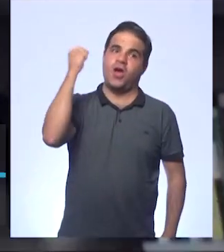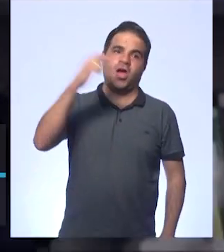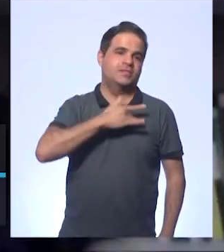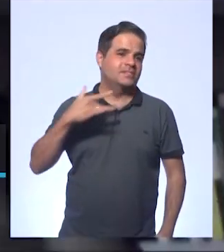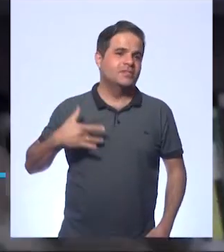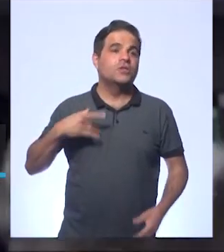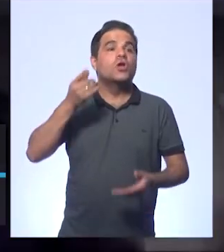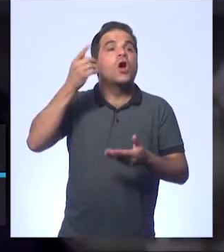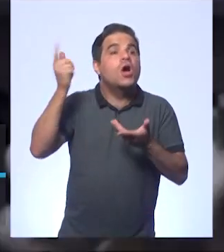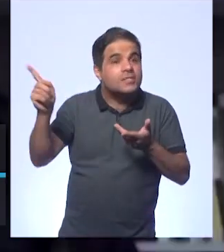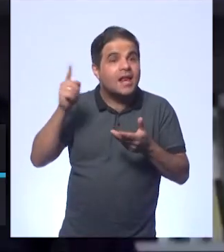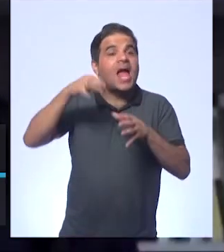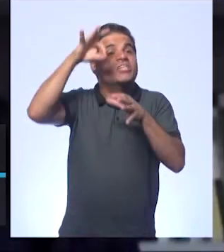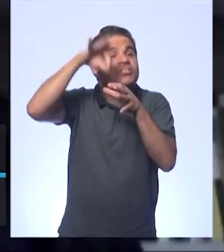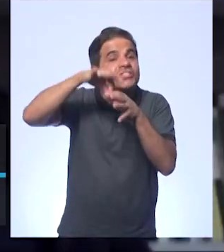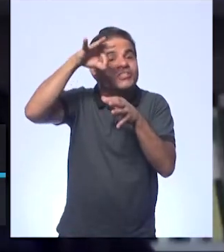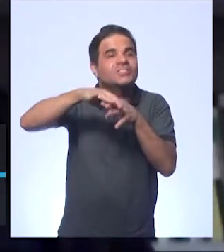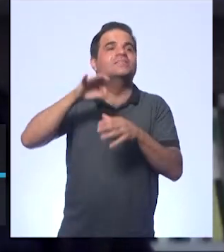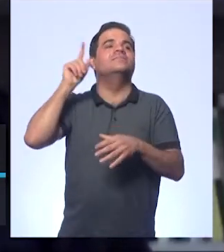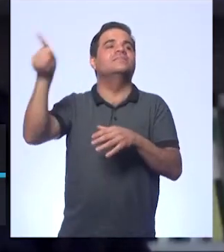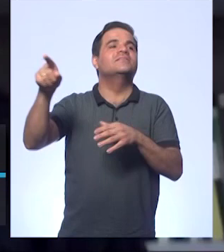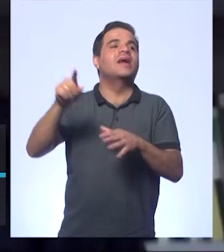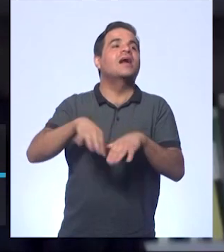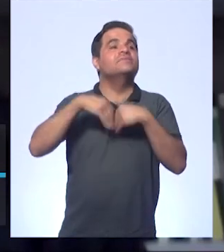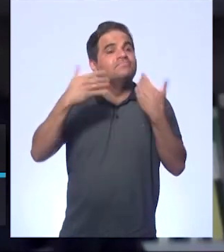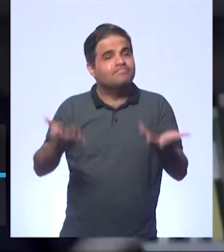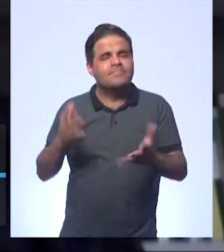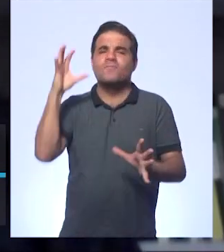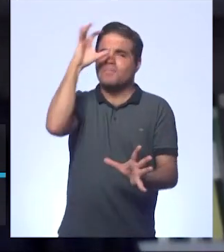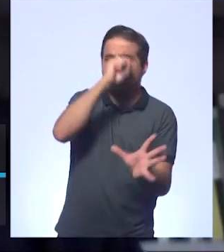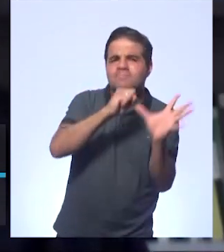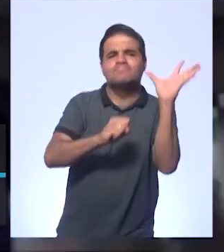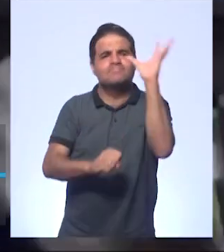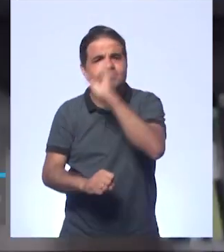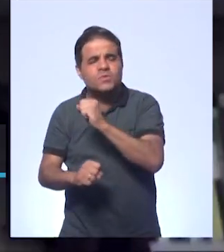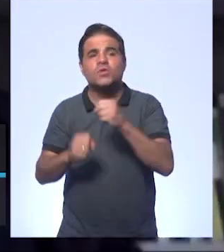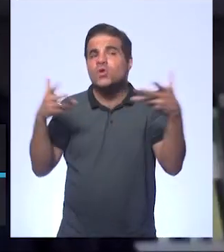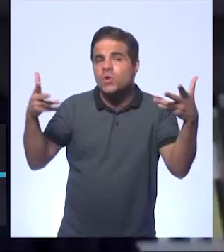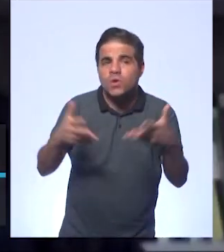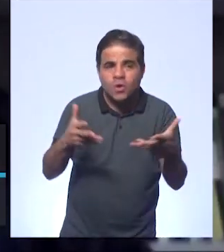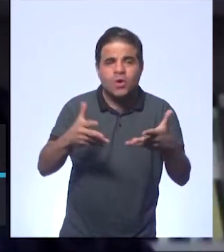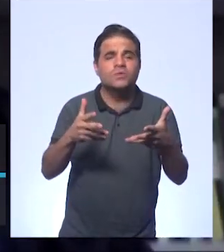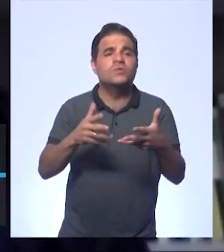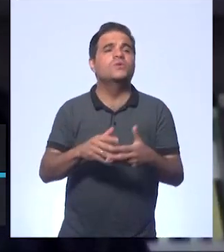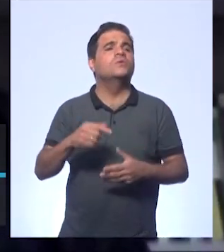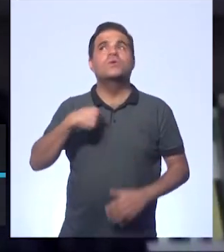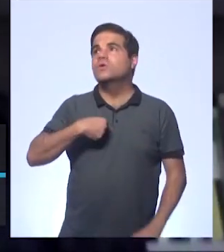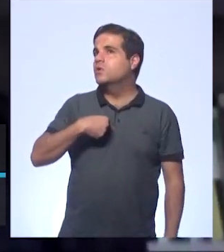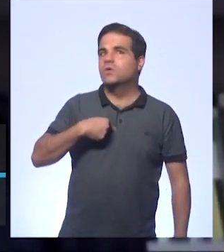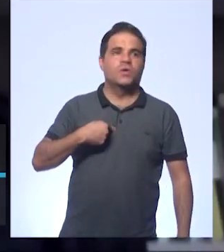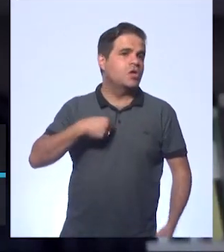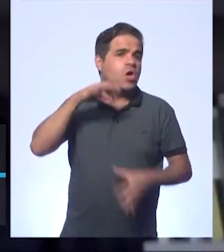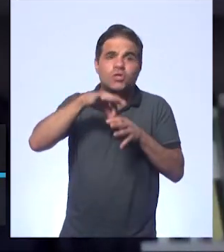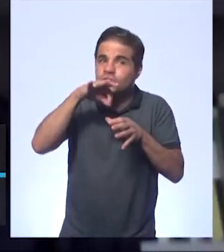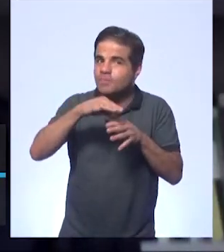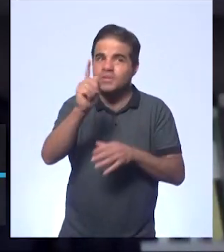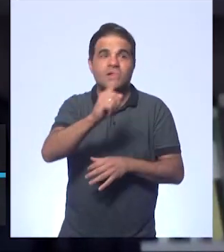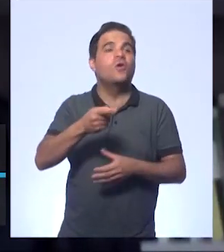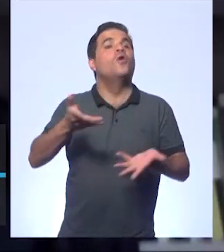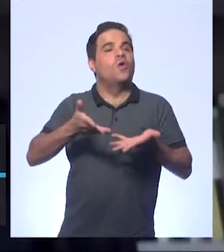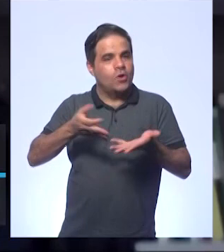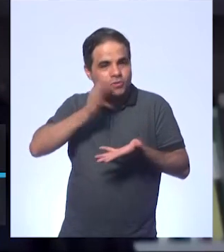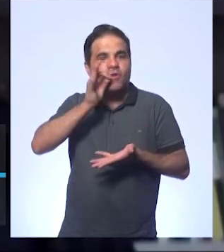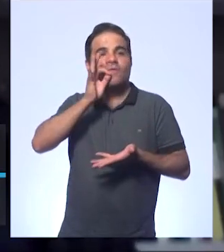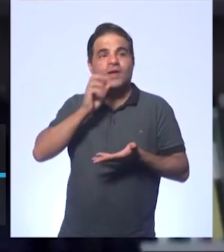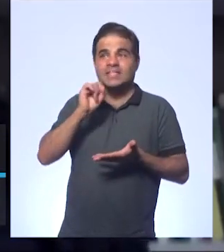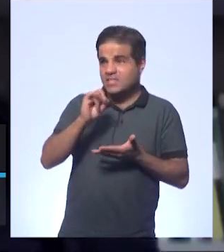Nós tomamos o café, o chá, e aí foi aprendendo o café. E hoje, gente, eu não tomo mais chá, hoje eu tomo café.